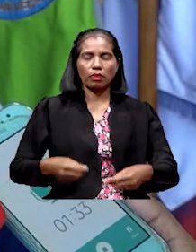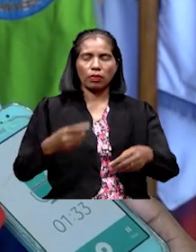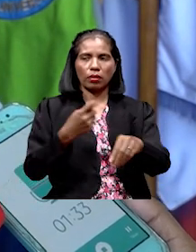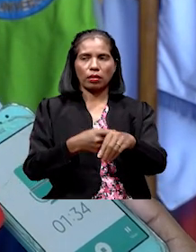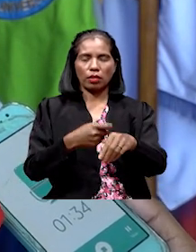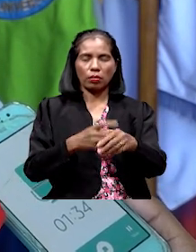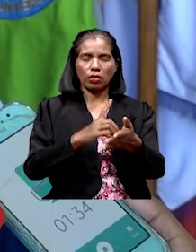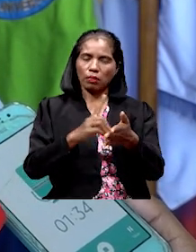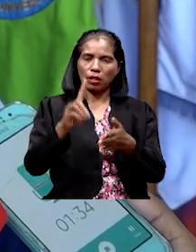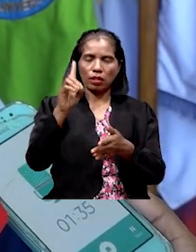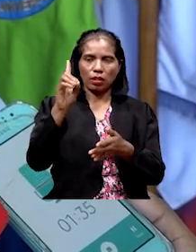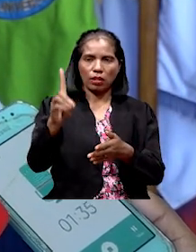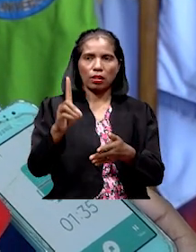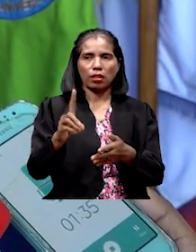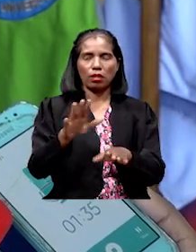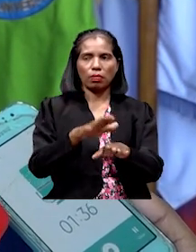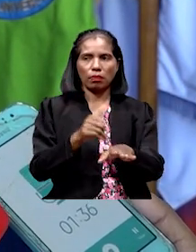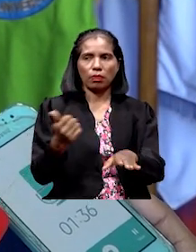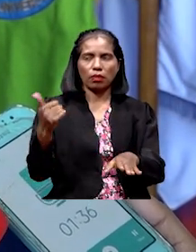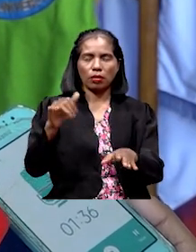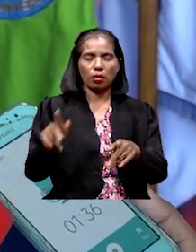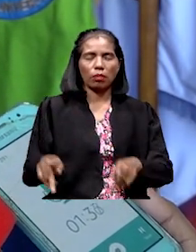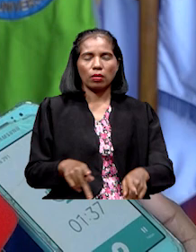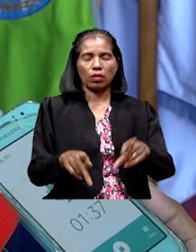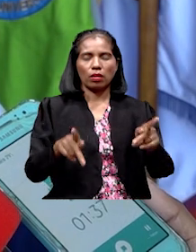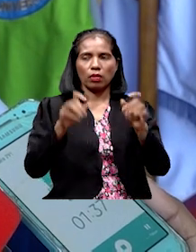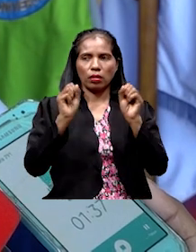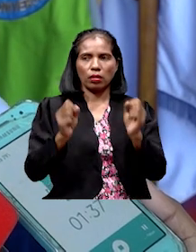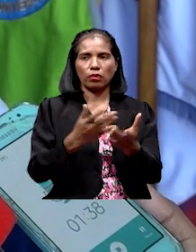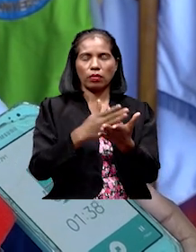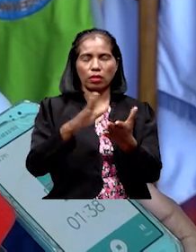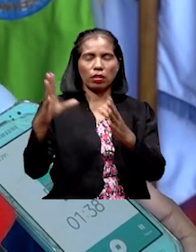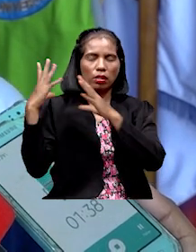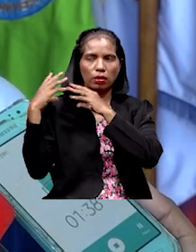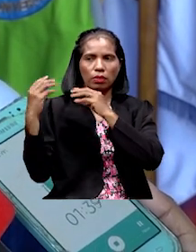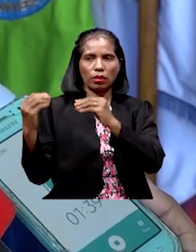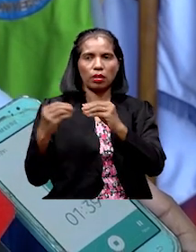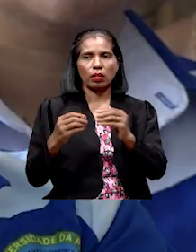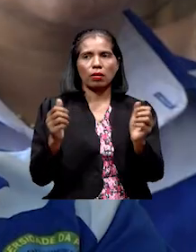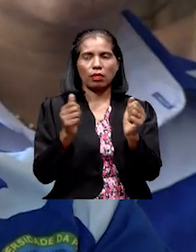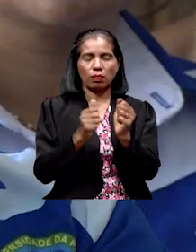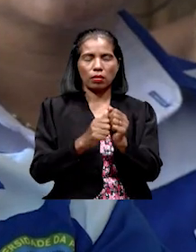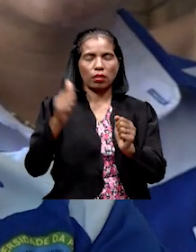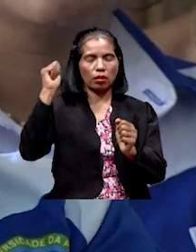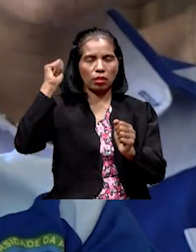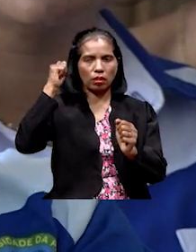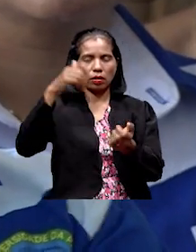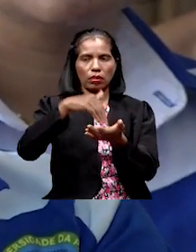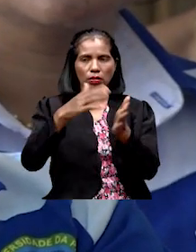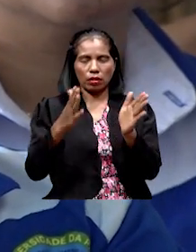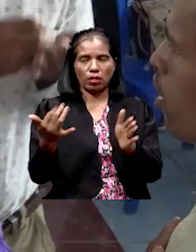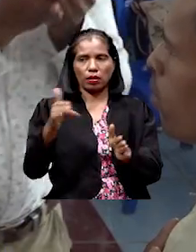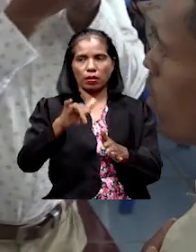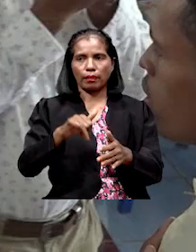benaro kitu, ano ita convida orador sira, usi público no privado sira, se mai faz essa experiência candidato estudante Fonse. Tema ba